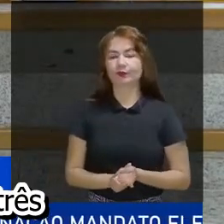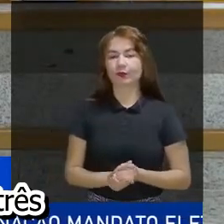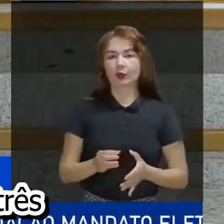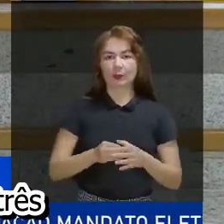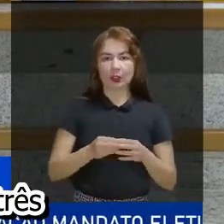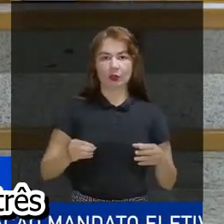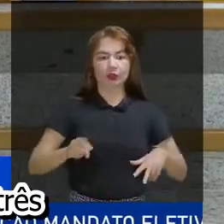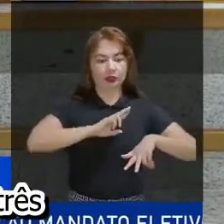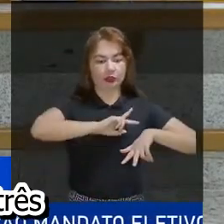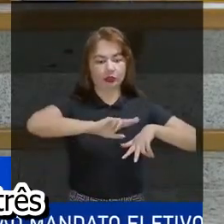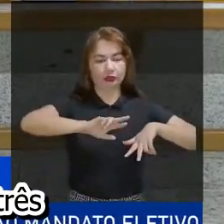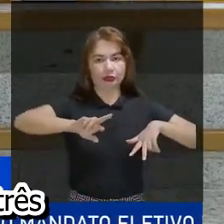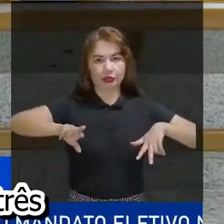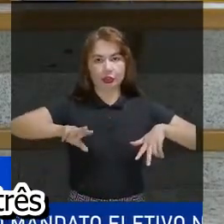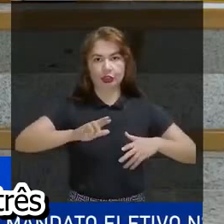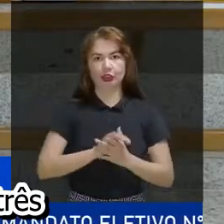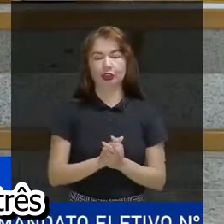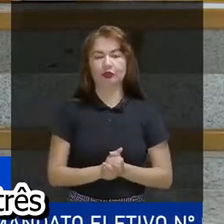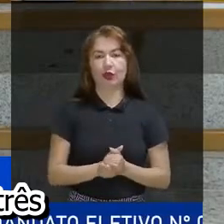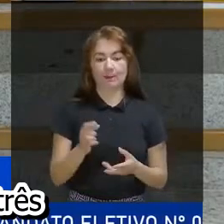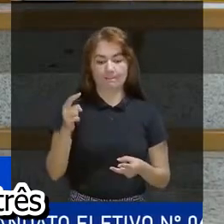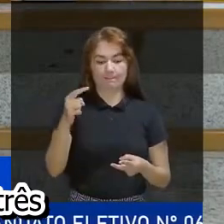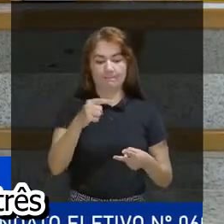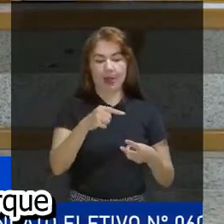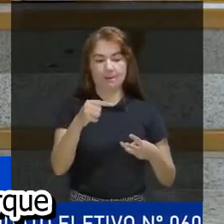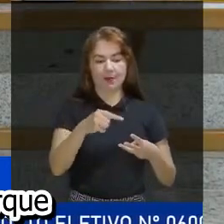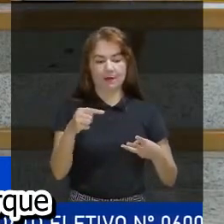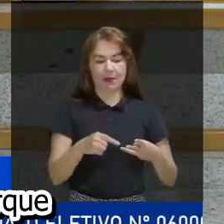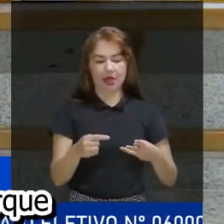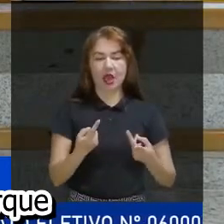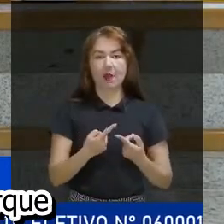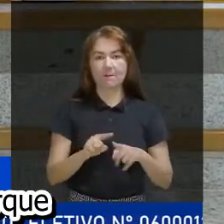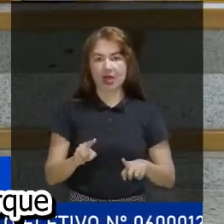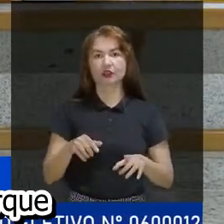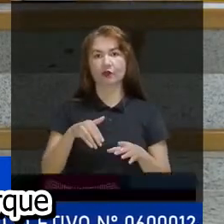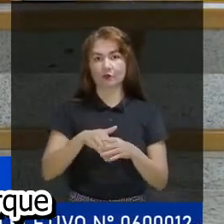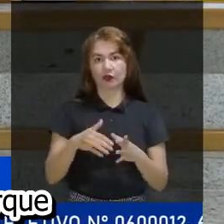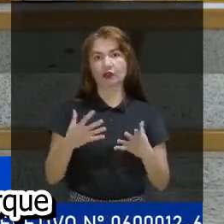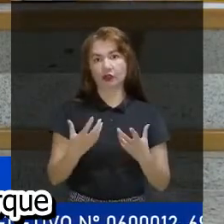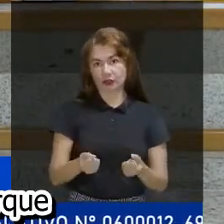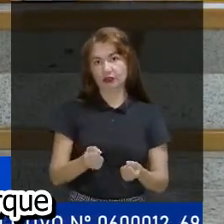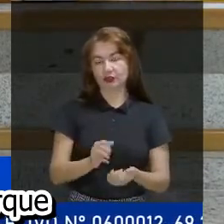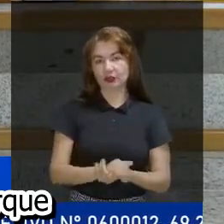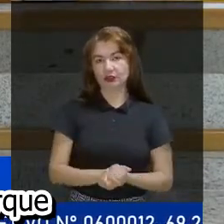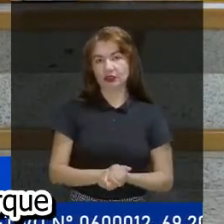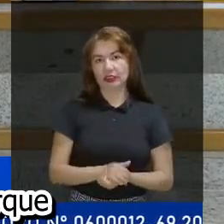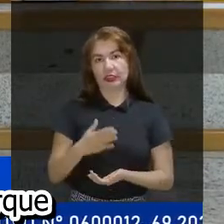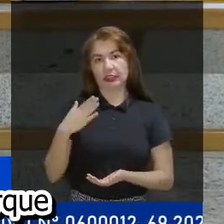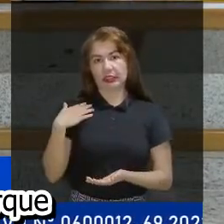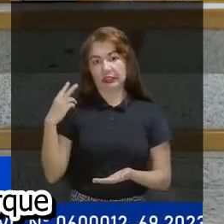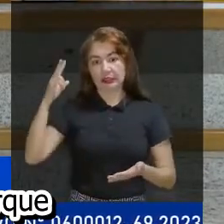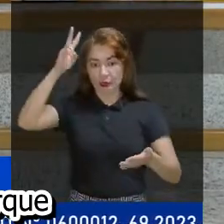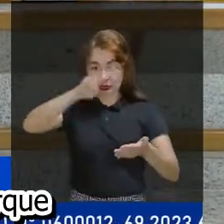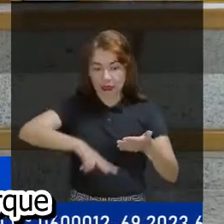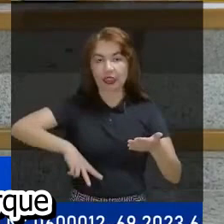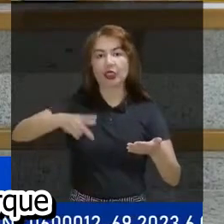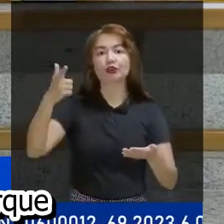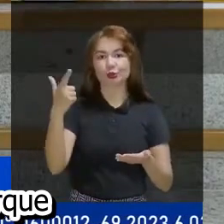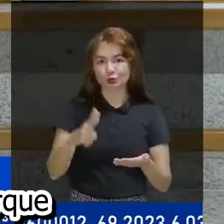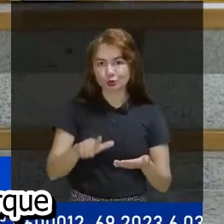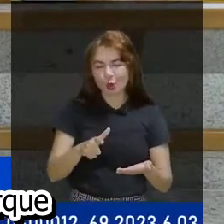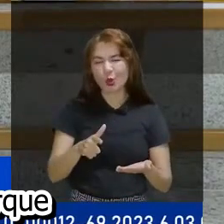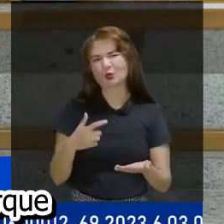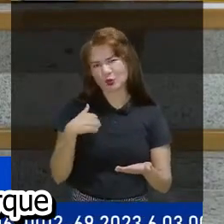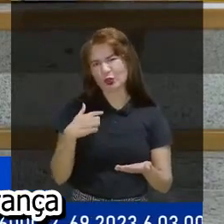de gênero, são 3 pontos. Então, mas logicamente vamos colher o voto, já adianto que eu vou pedir vista disso aqui, porque é